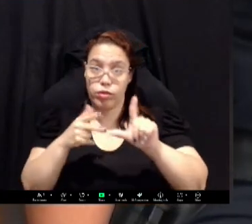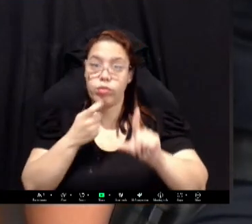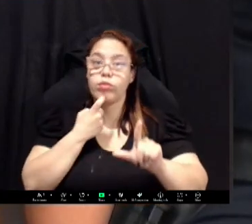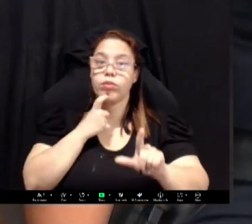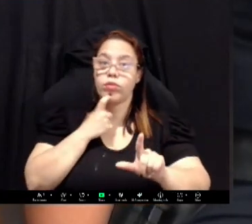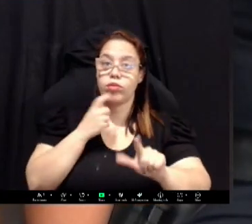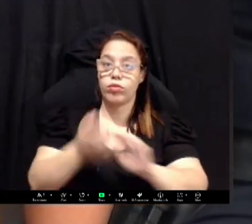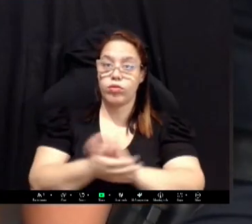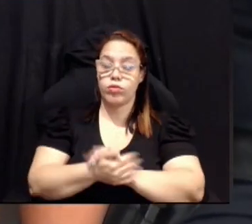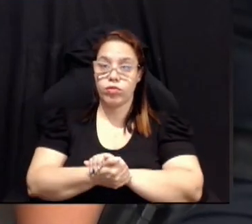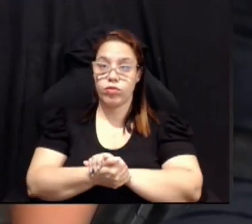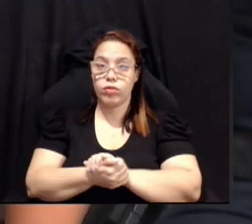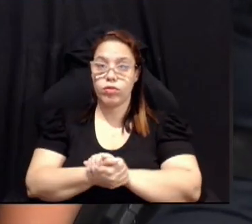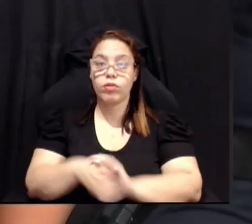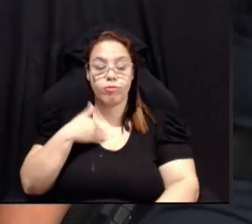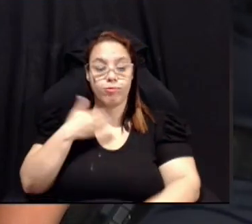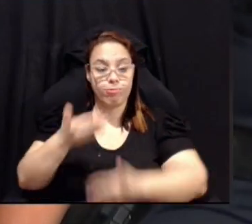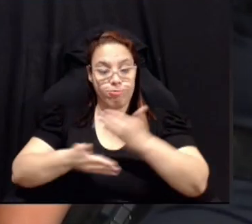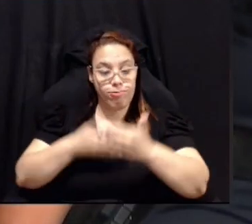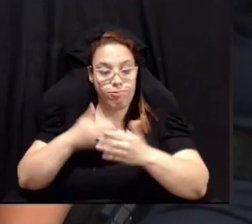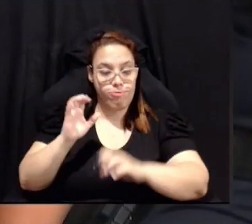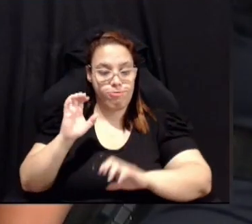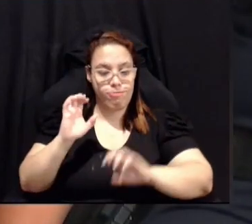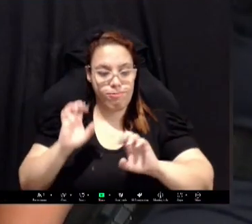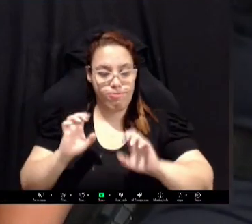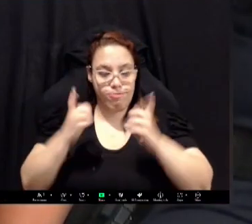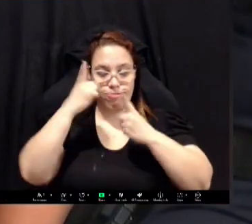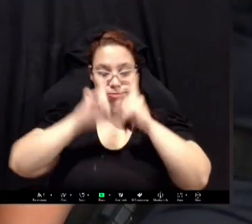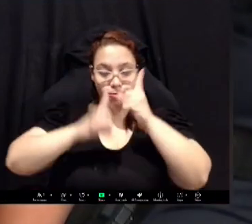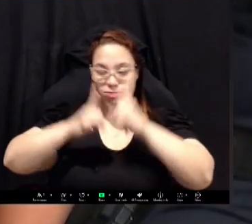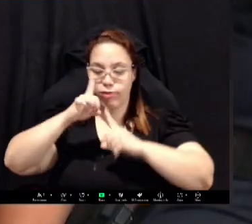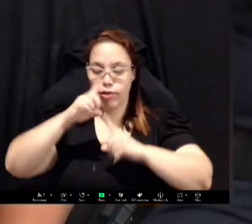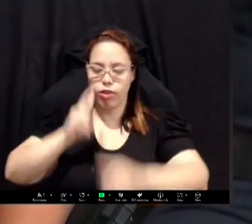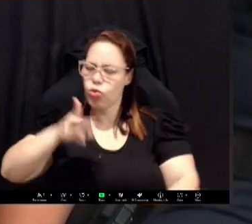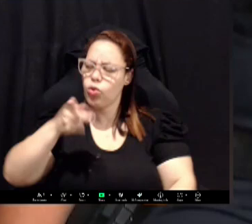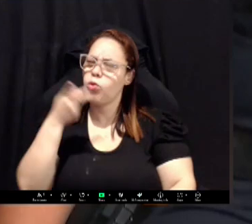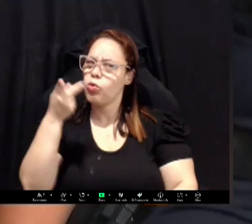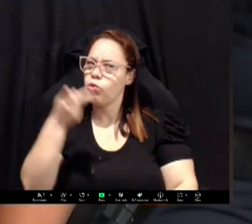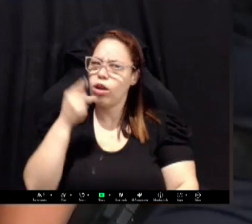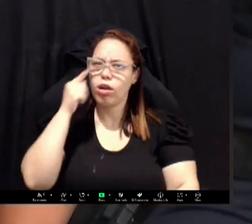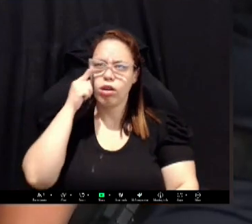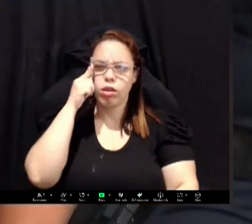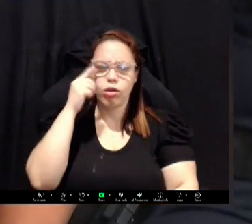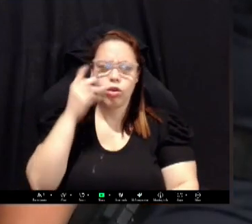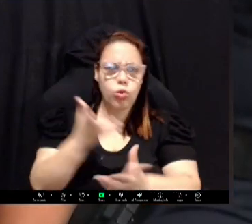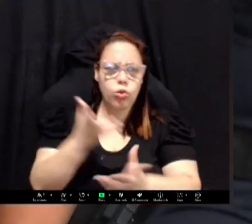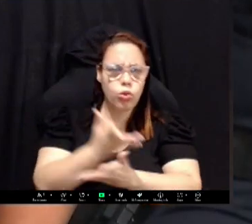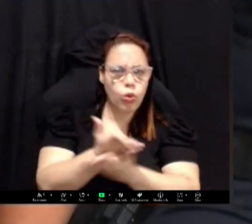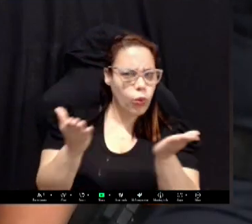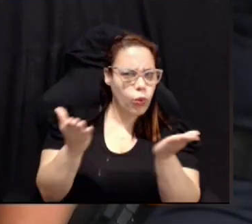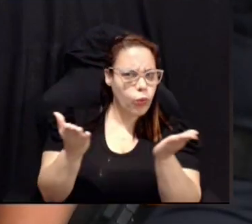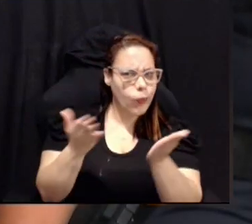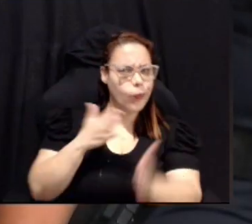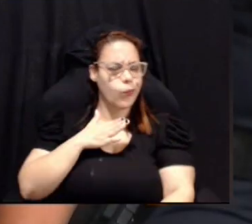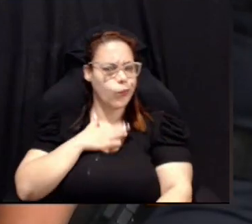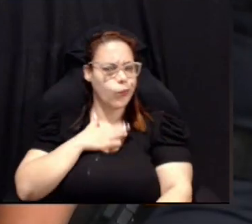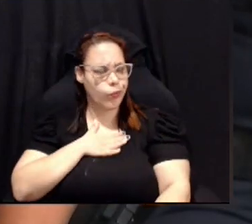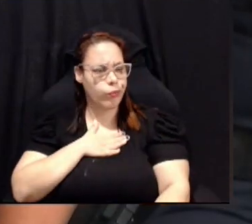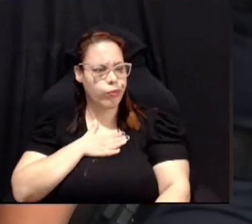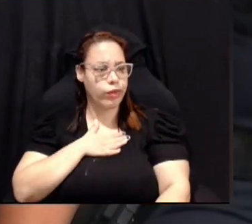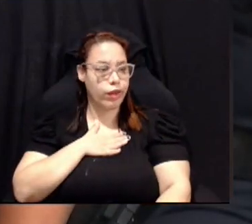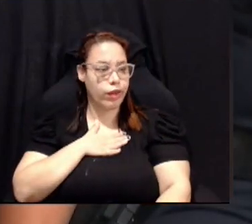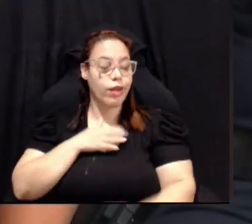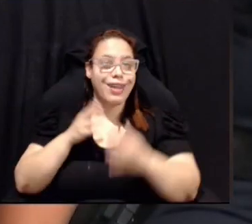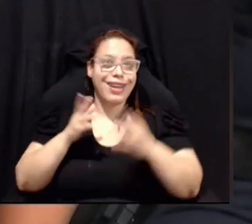A minha participação no carnaval, sinceramente, eu sempre falo, todo mundo participa. A minha, eu participo descansando,